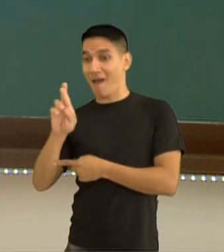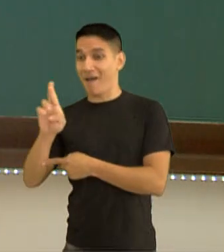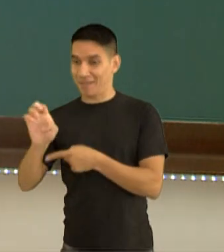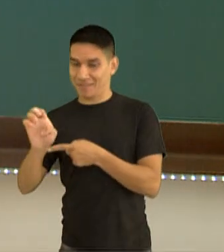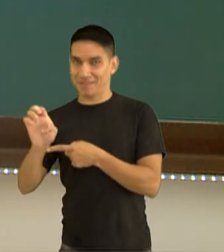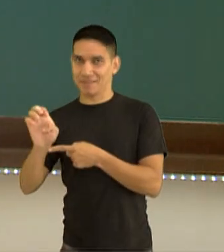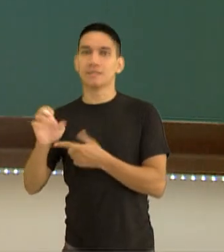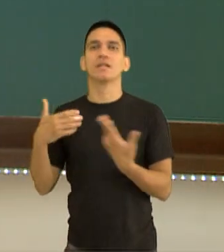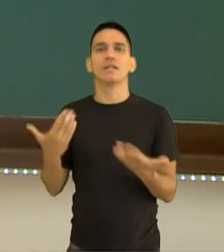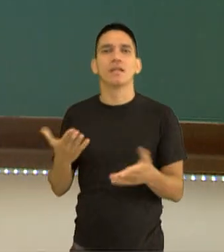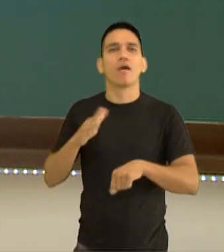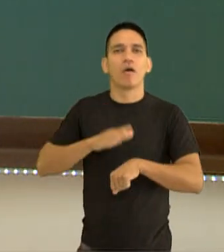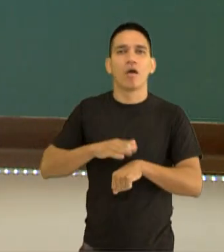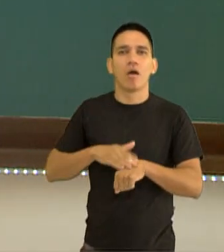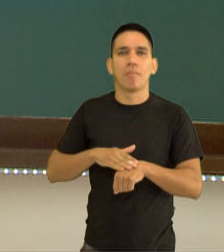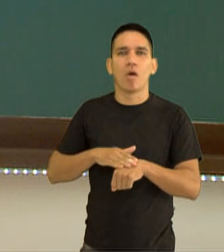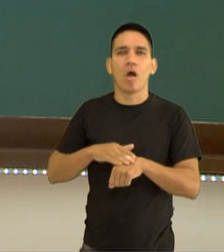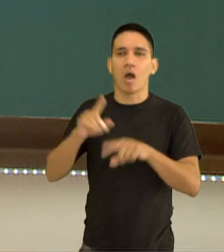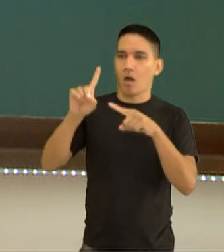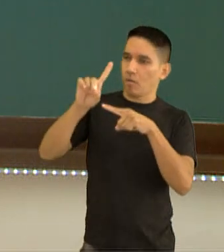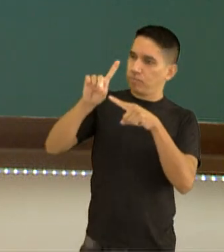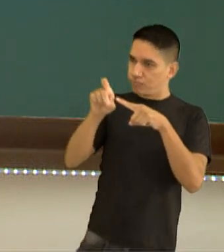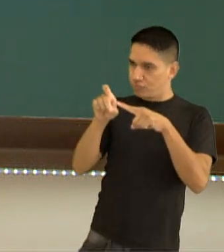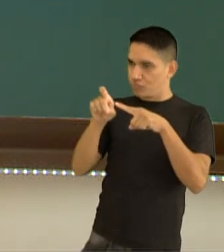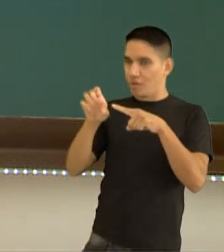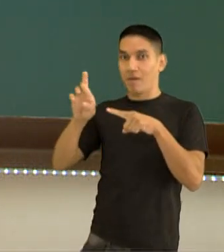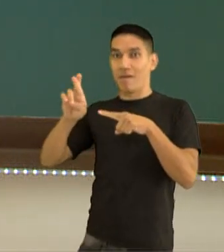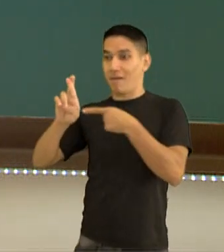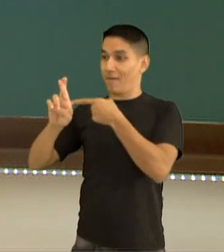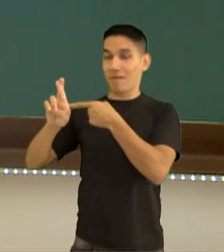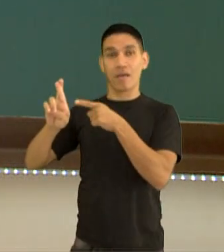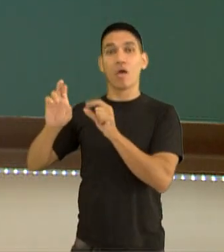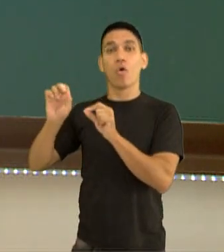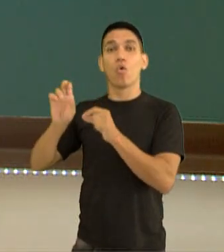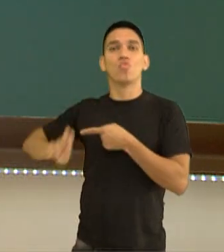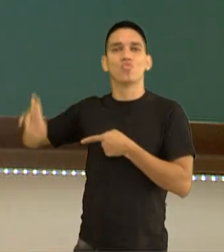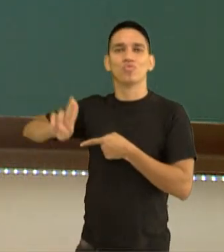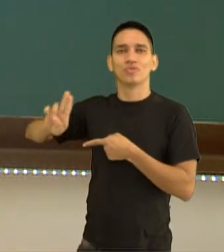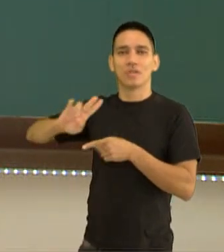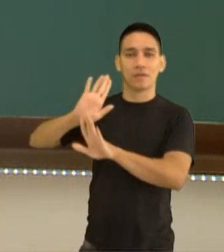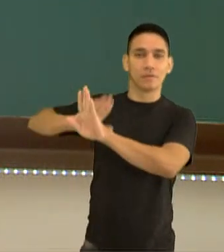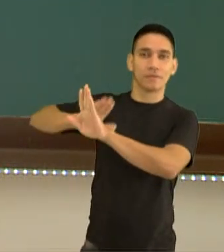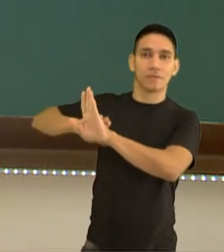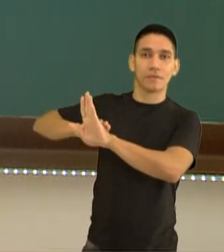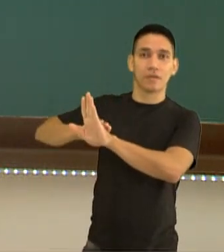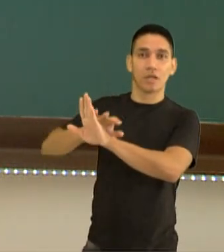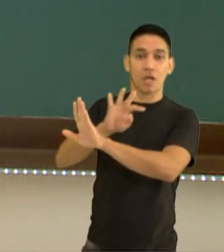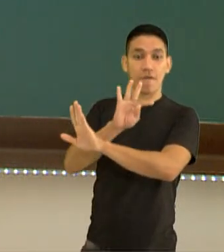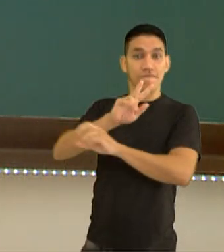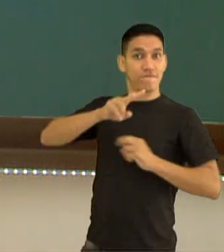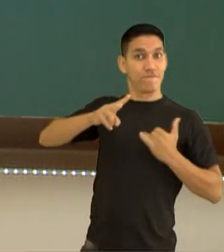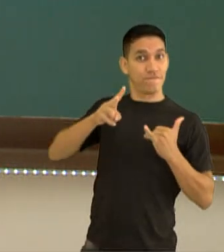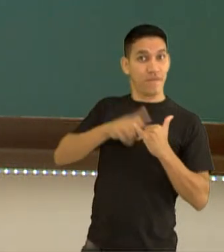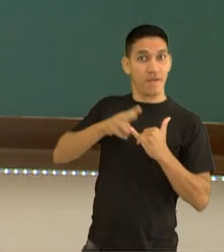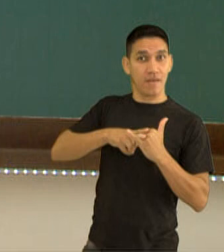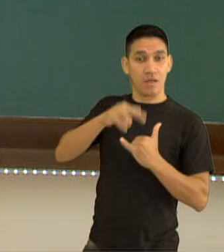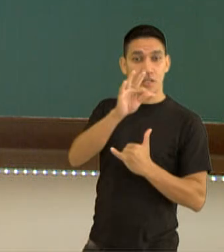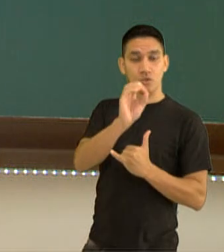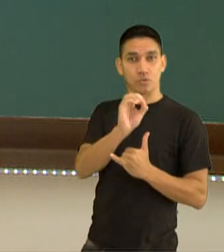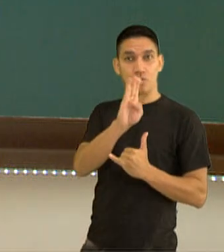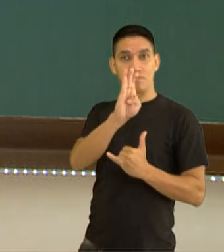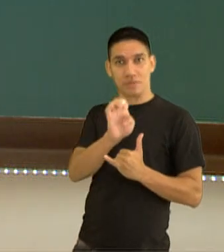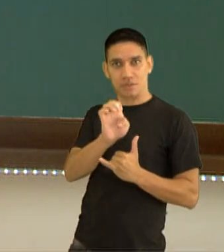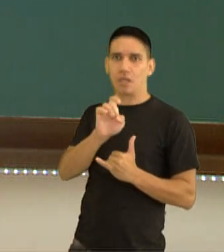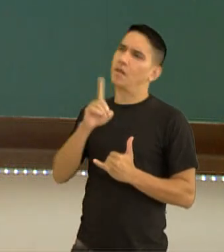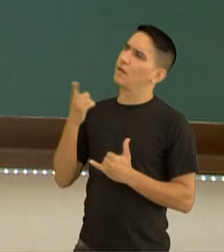quando a gente trabalha com o apóstrofo e o R, então é a indicação do verbo to be. We are, we're. E claro